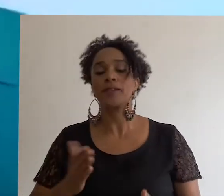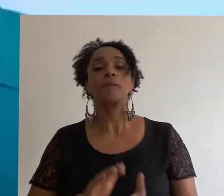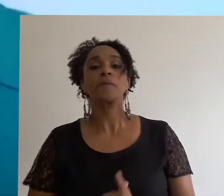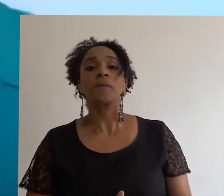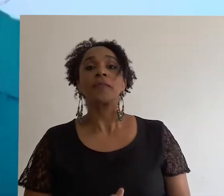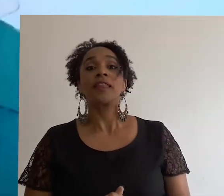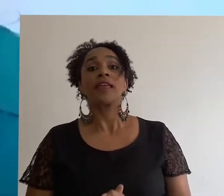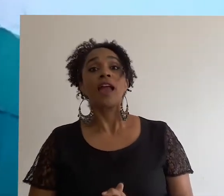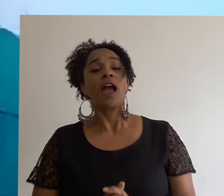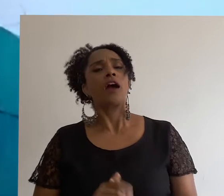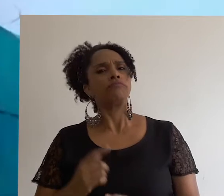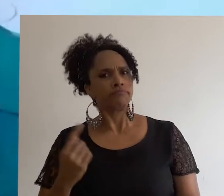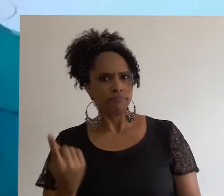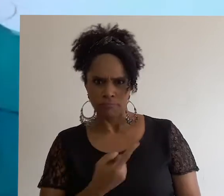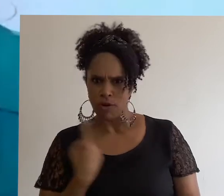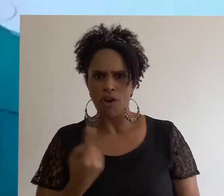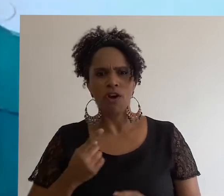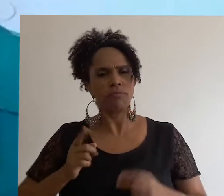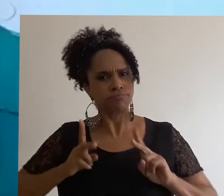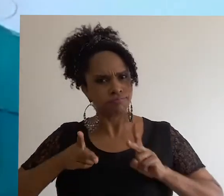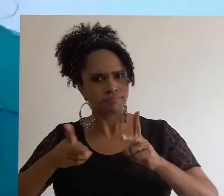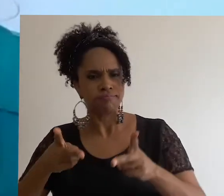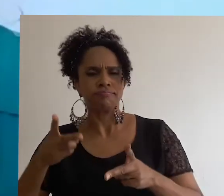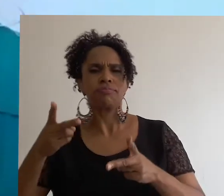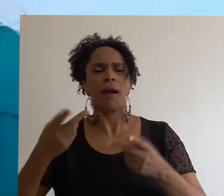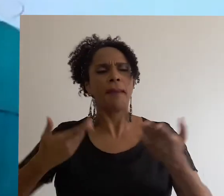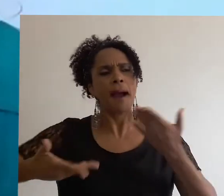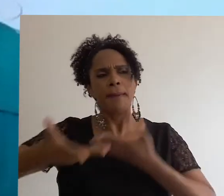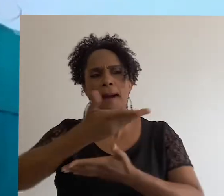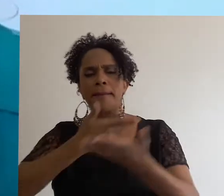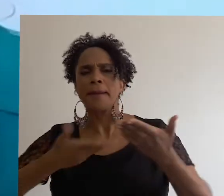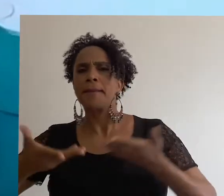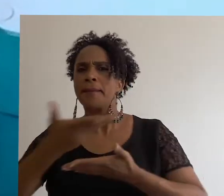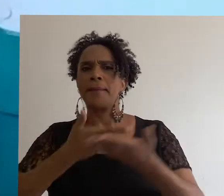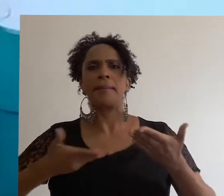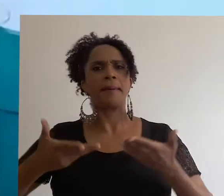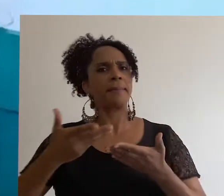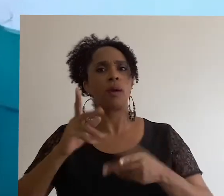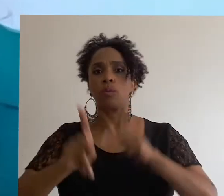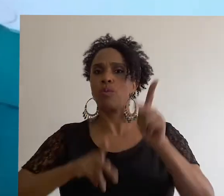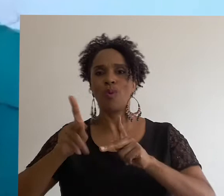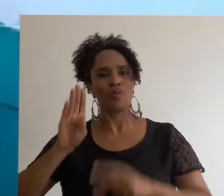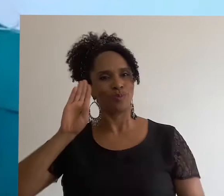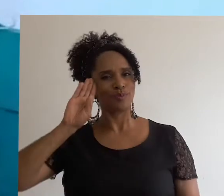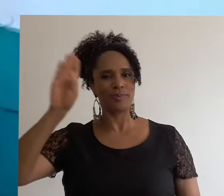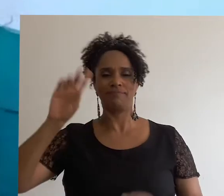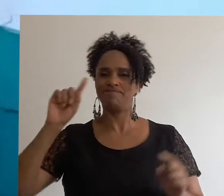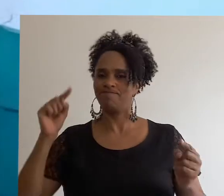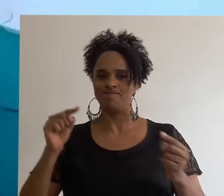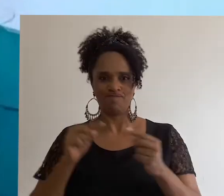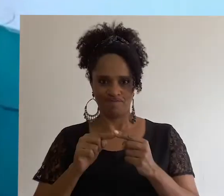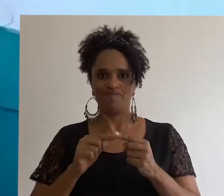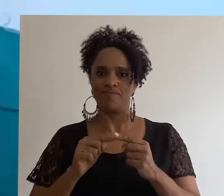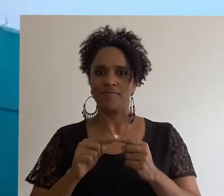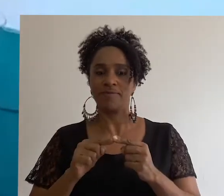Cerqueira, pró-reitora de Extensão, ainda falando sobre relacionamento com os públicos, né, se um dos pilares dessa ponte, né, que liga o IFBA